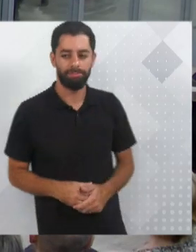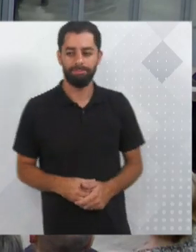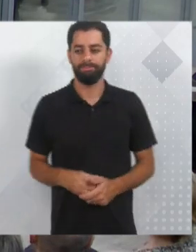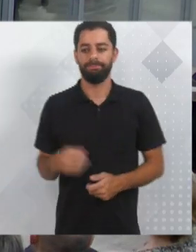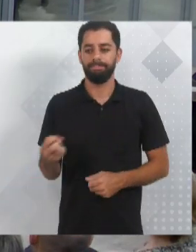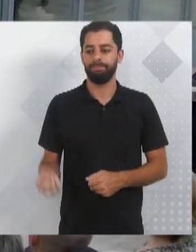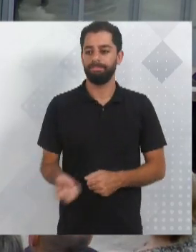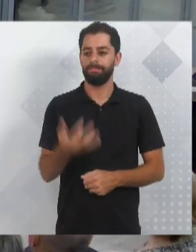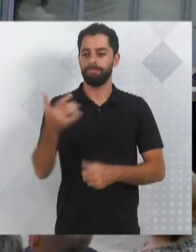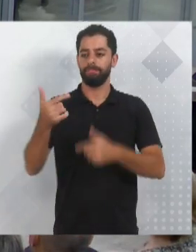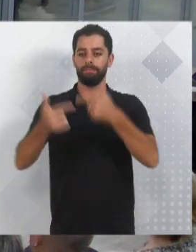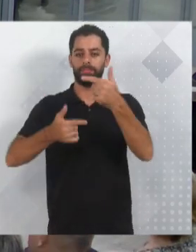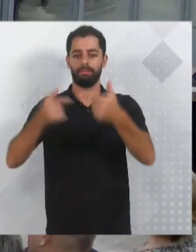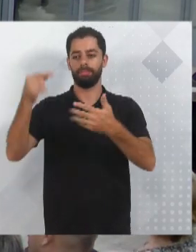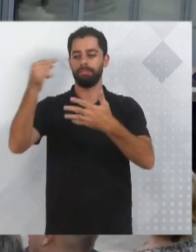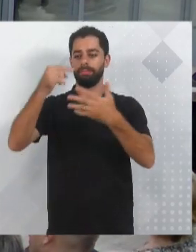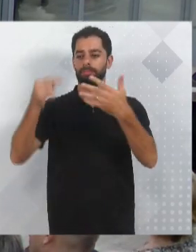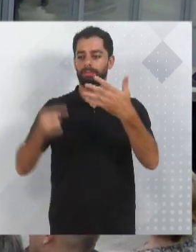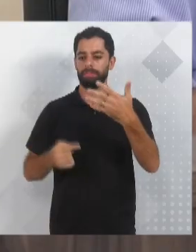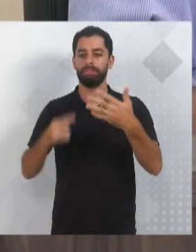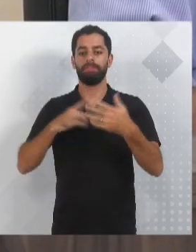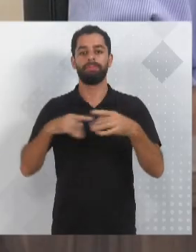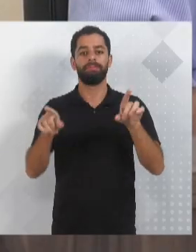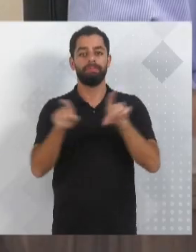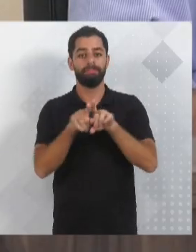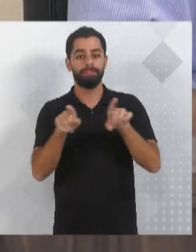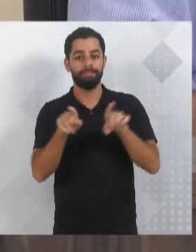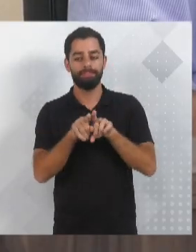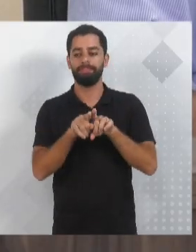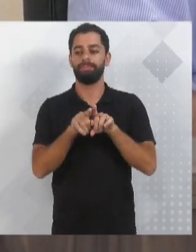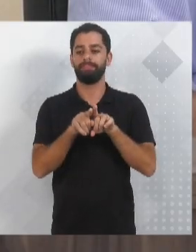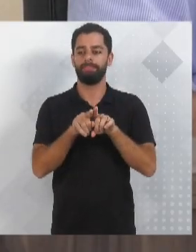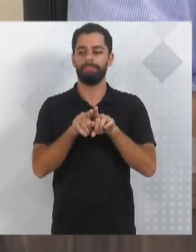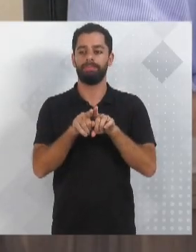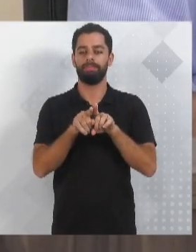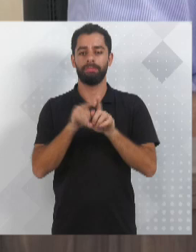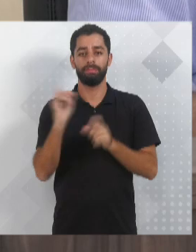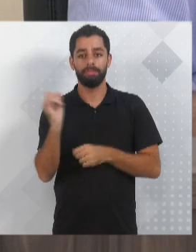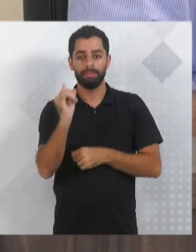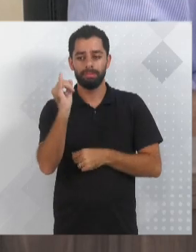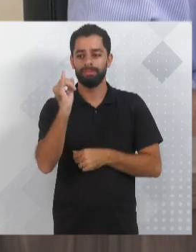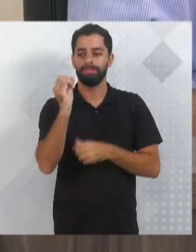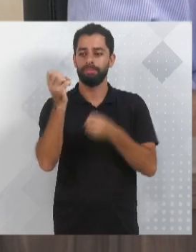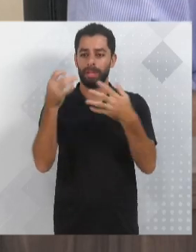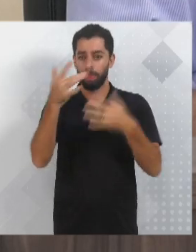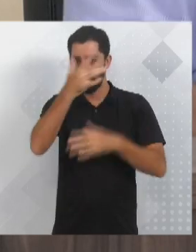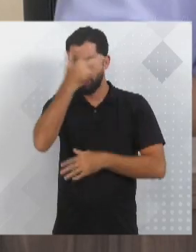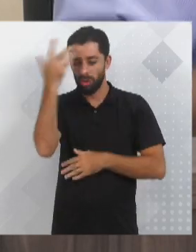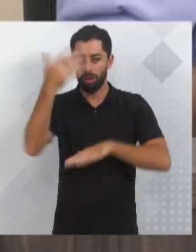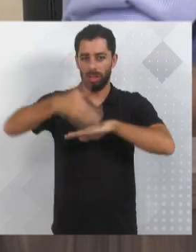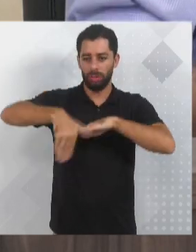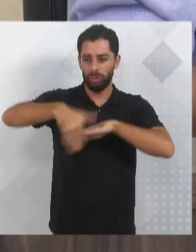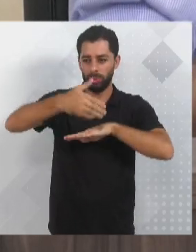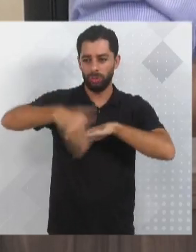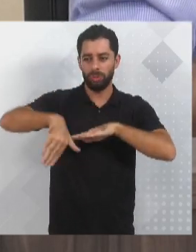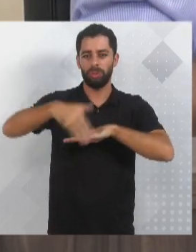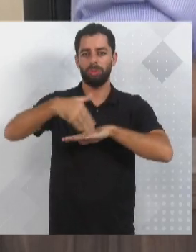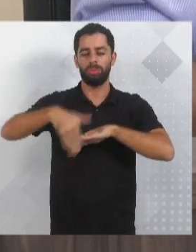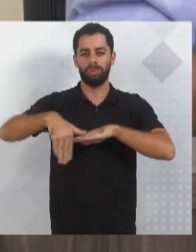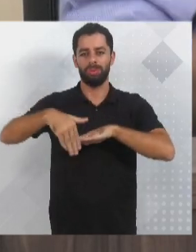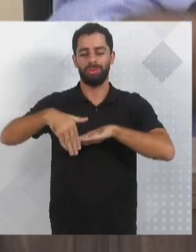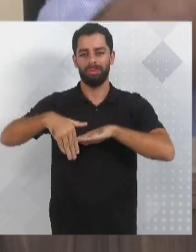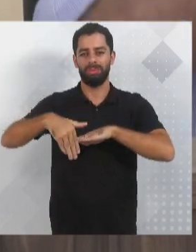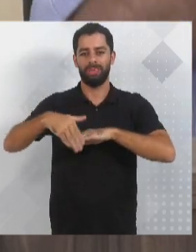vereadora Cris, nós temos aí um ponto bastante sensível, que é a população em situação de rua. Então,